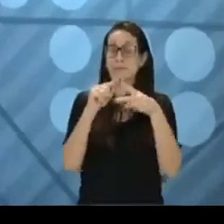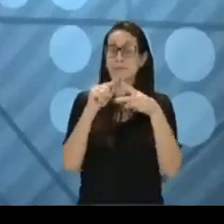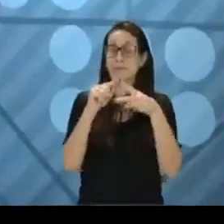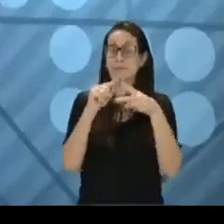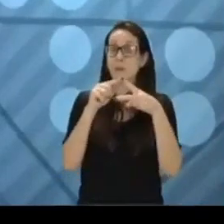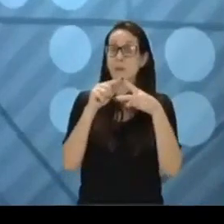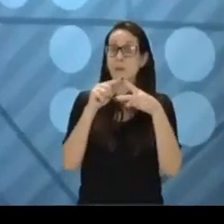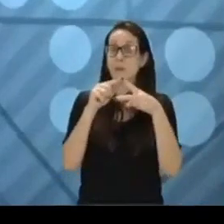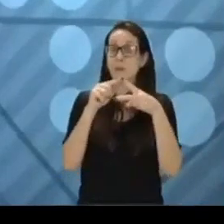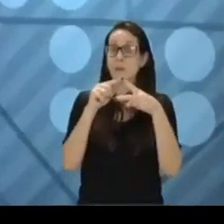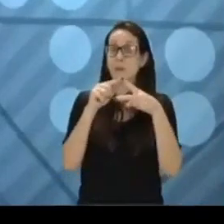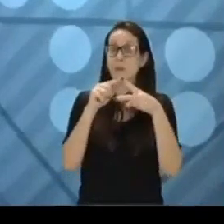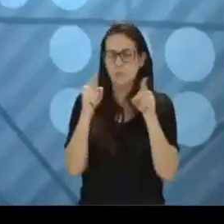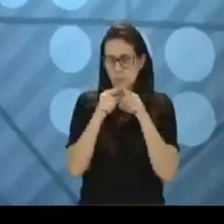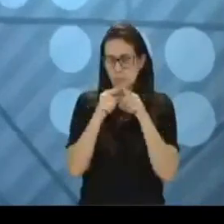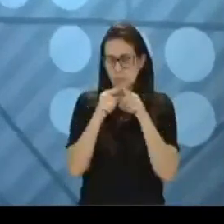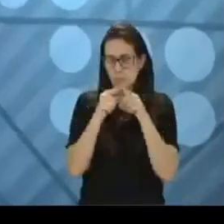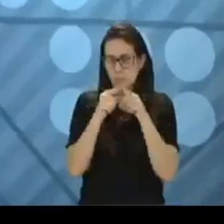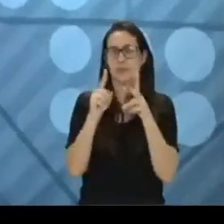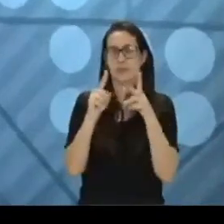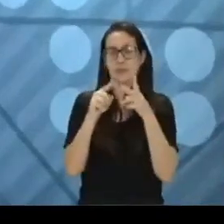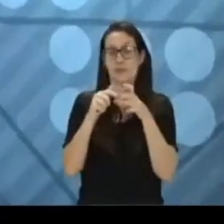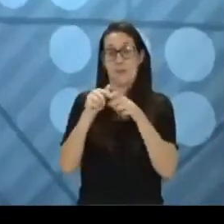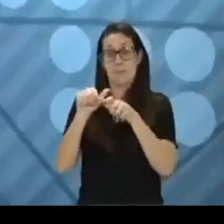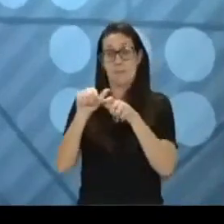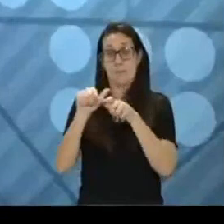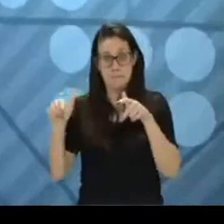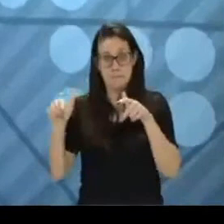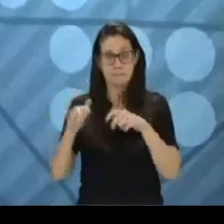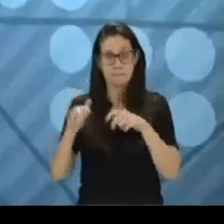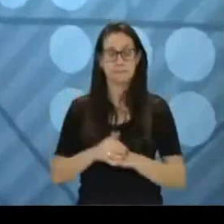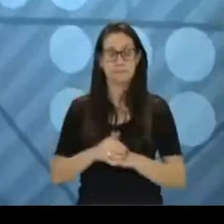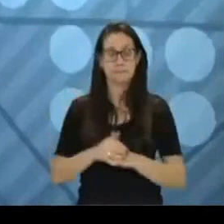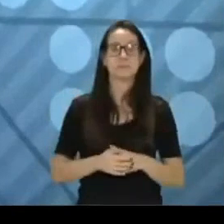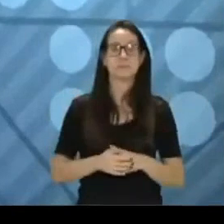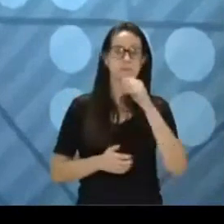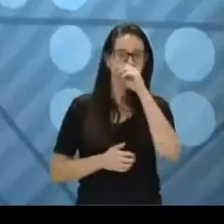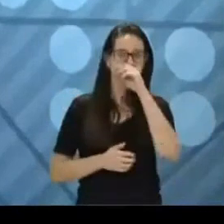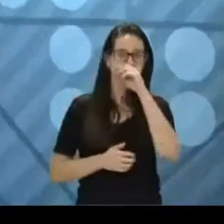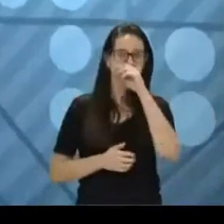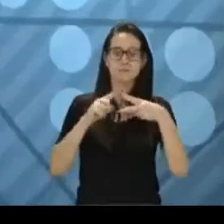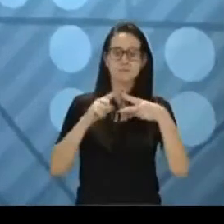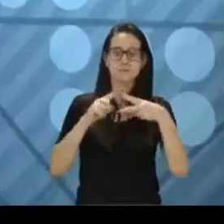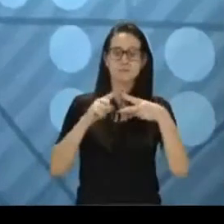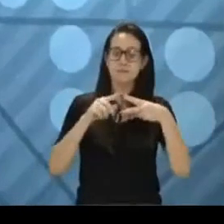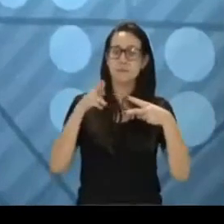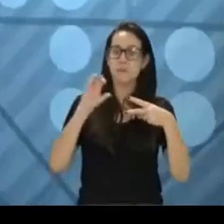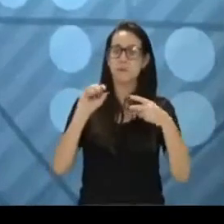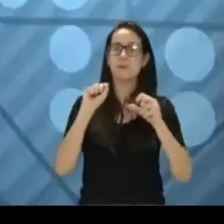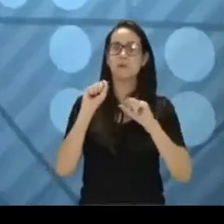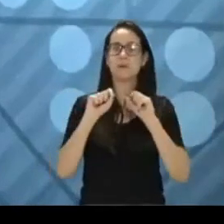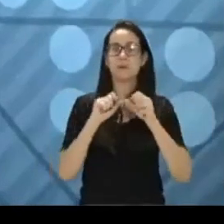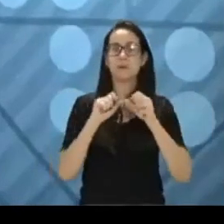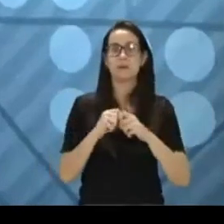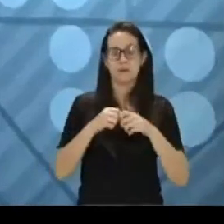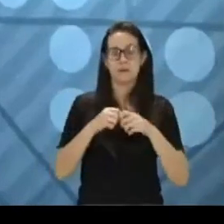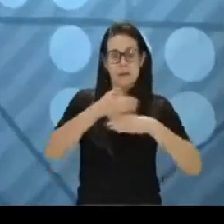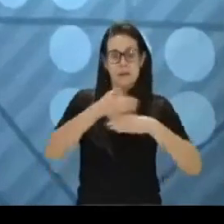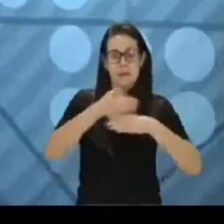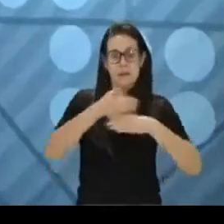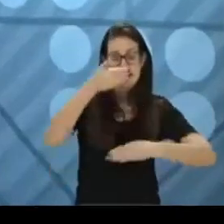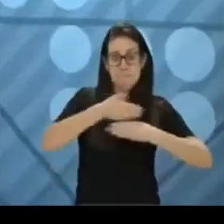eles são minúsculos quando comparados às células eucariontes. Na célula procarionte, nós conseguimos delimitar